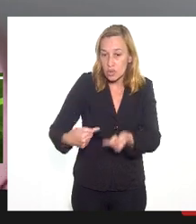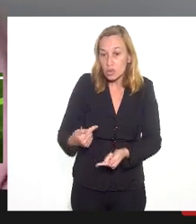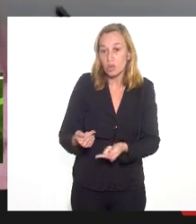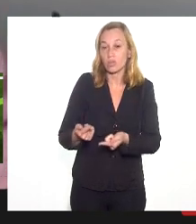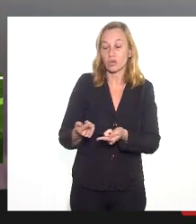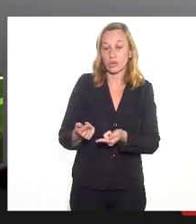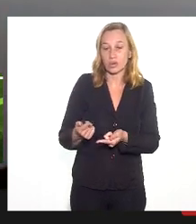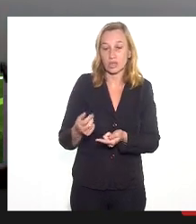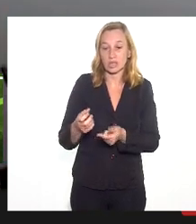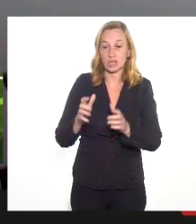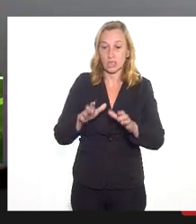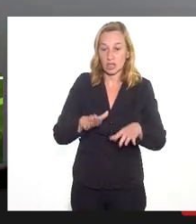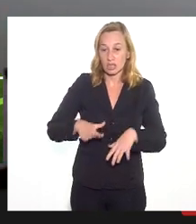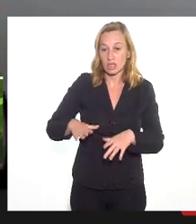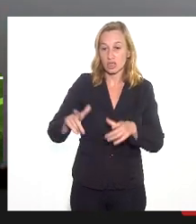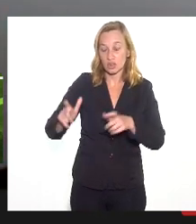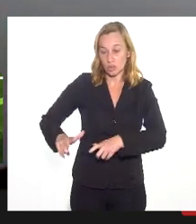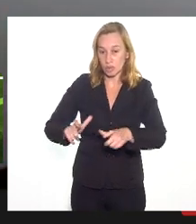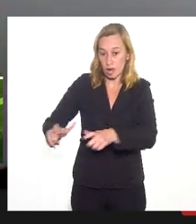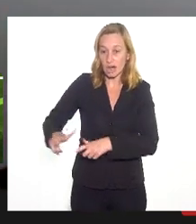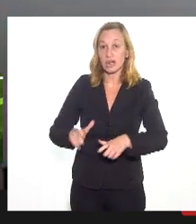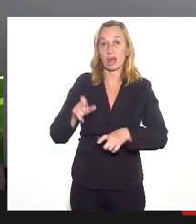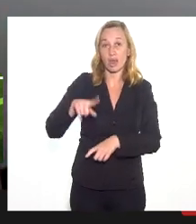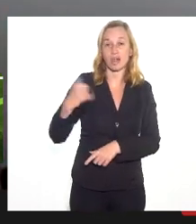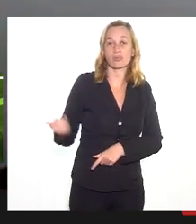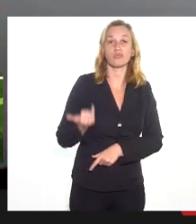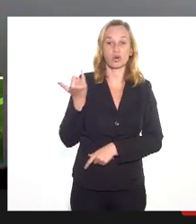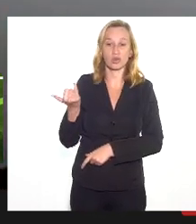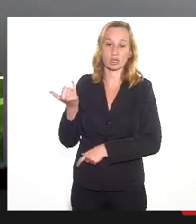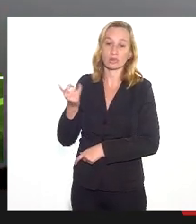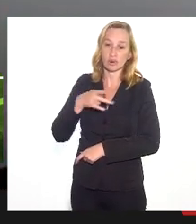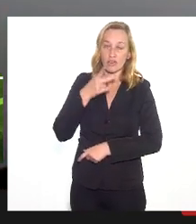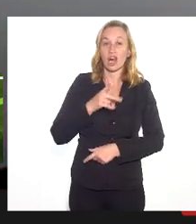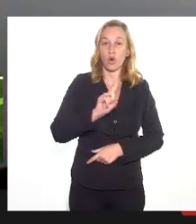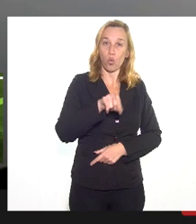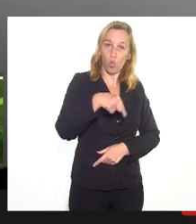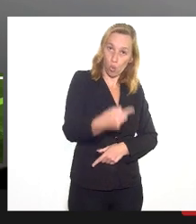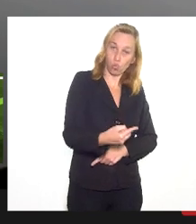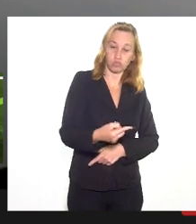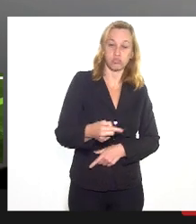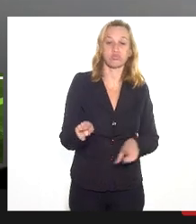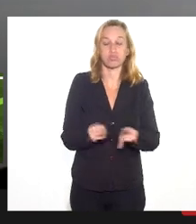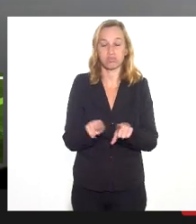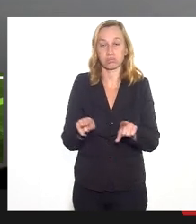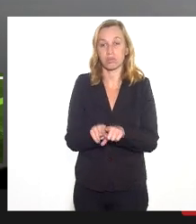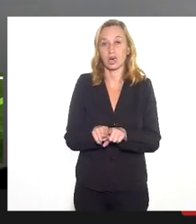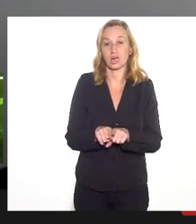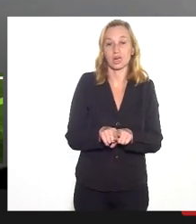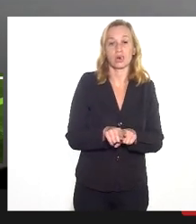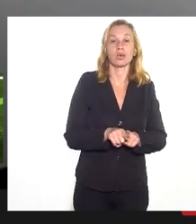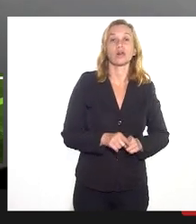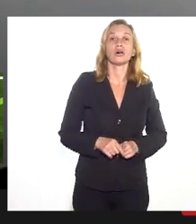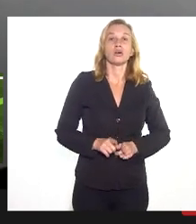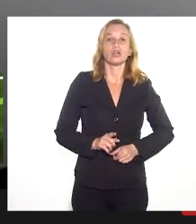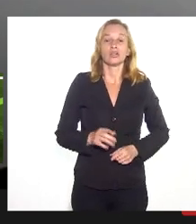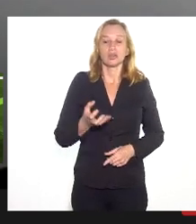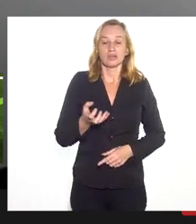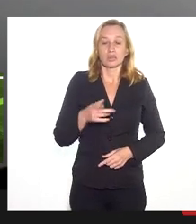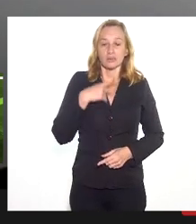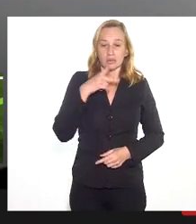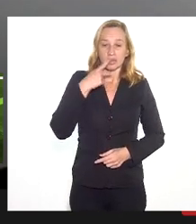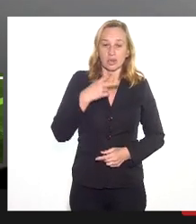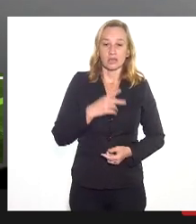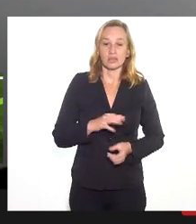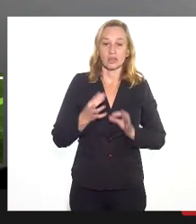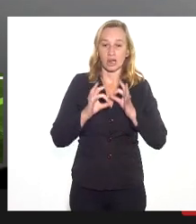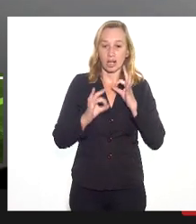instituídas nesses territórios. Então, me parece que esse é um ponto importante aqui para ressaltar. Por outro lado, uma questão importante também que eu quero mencionar, para não ser